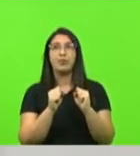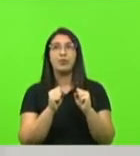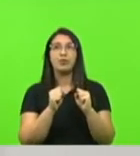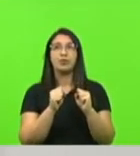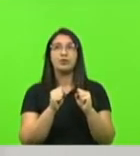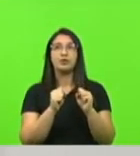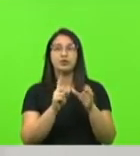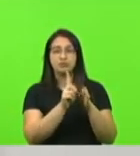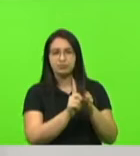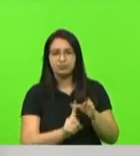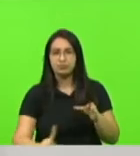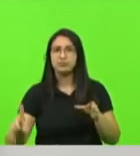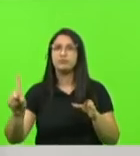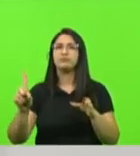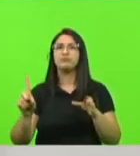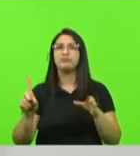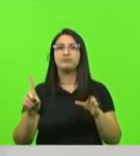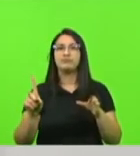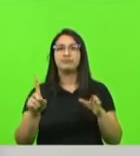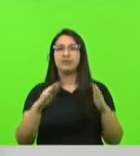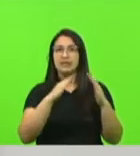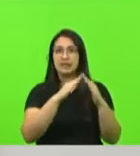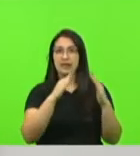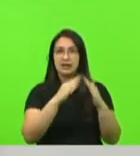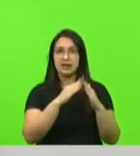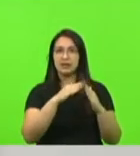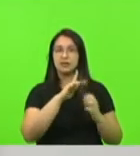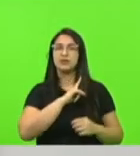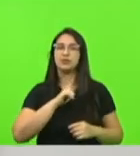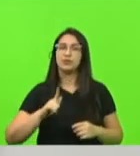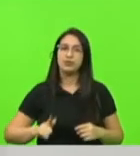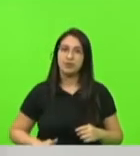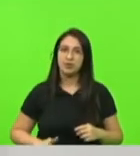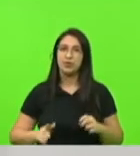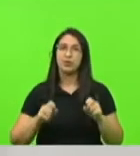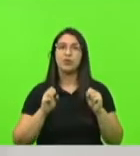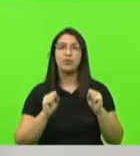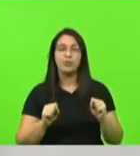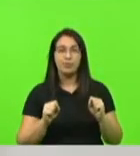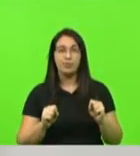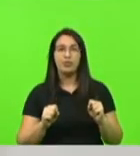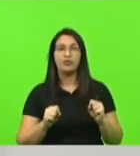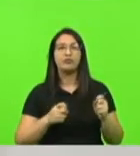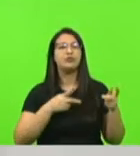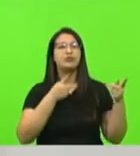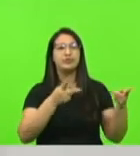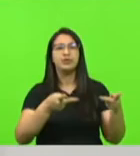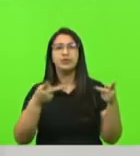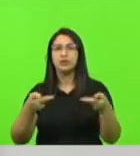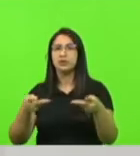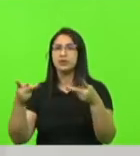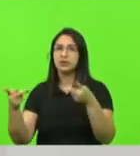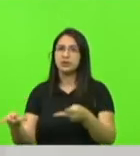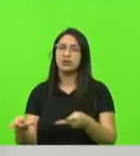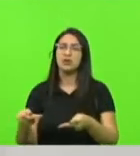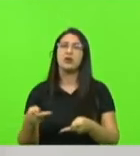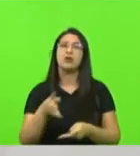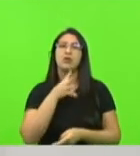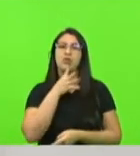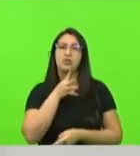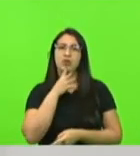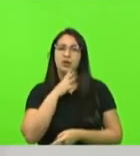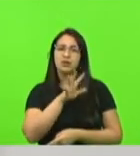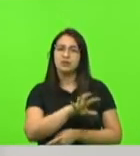do seu tapete vermelho, dos seus privilégios, e estar indo conhecer outras cidades e outras regiões de